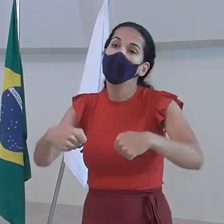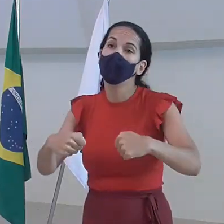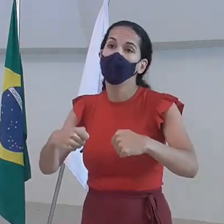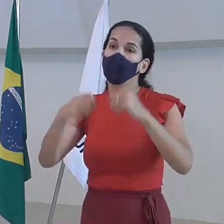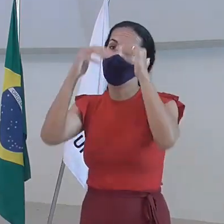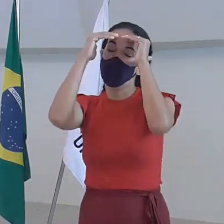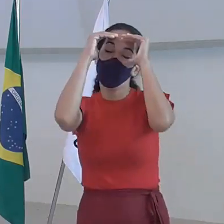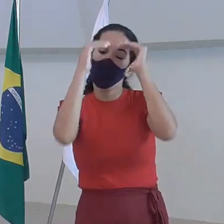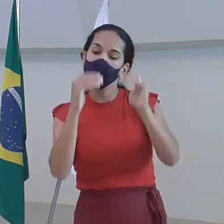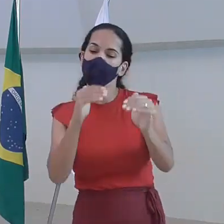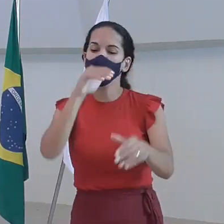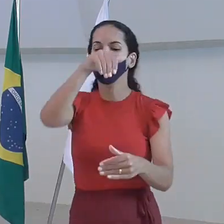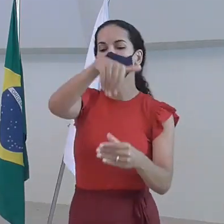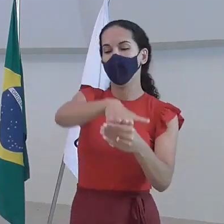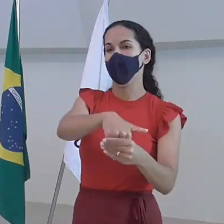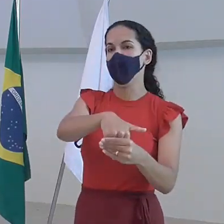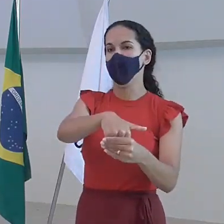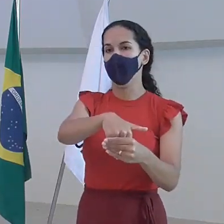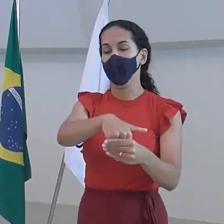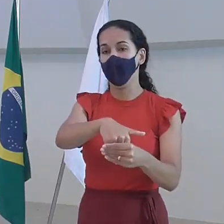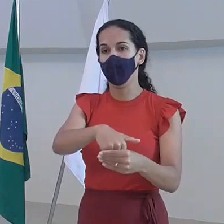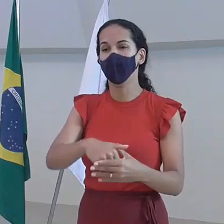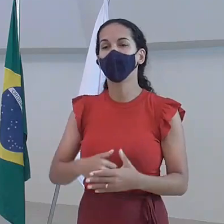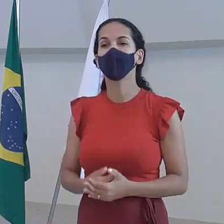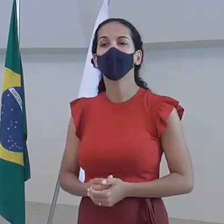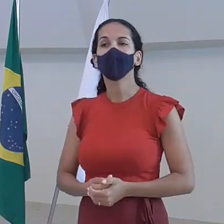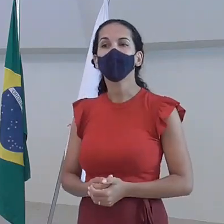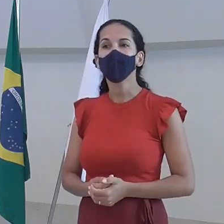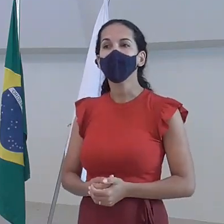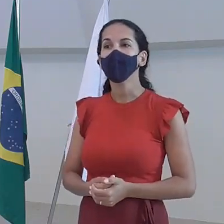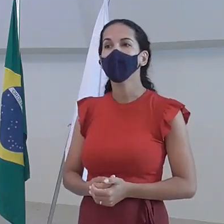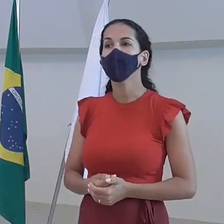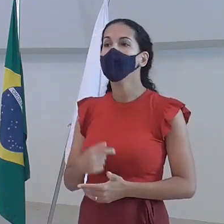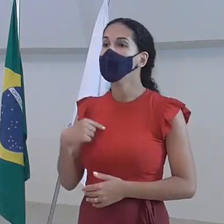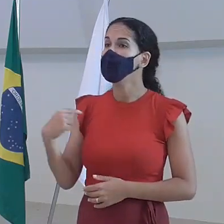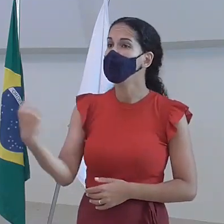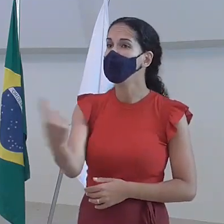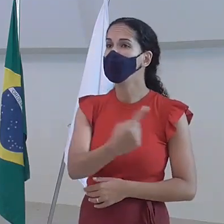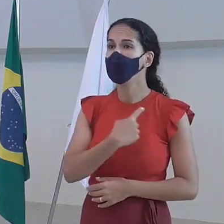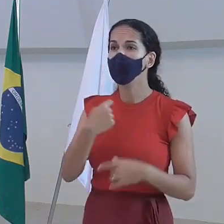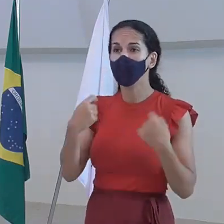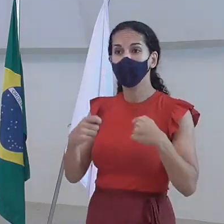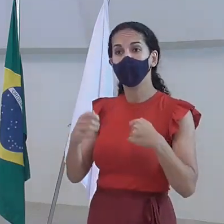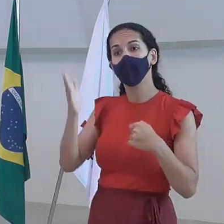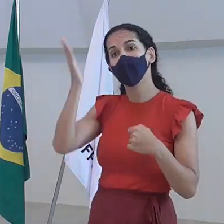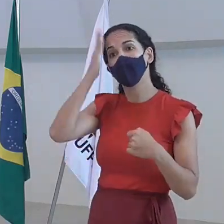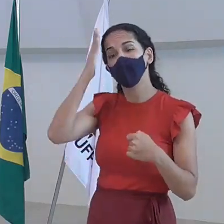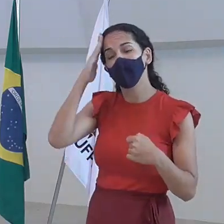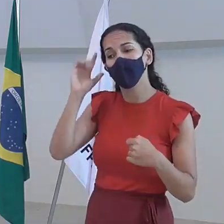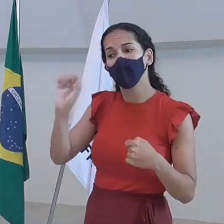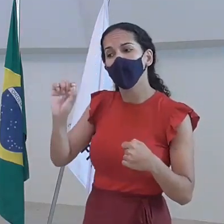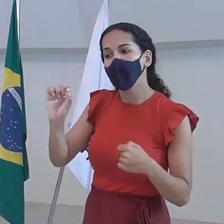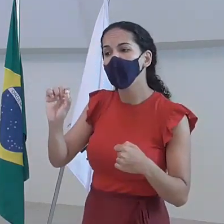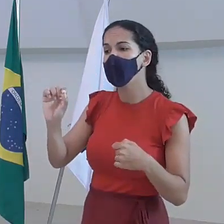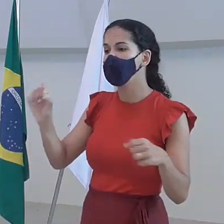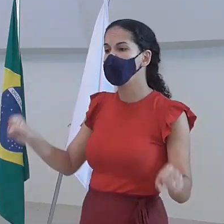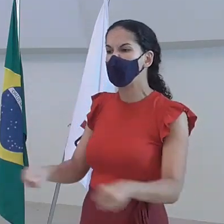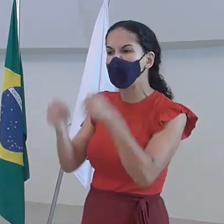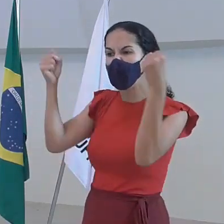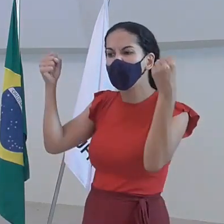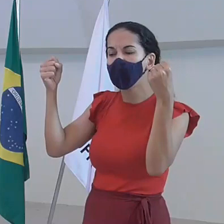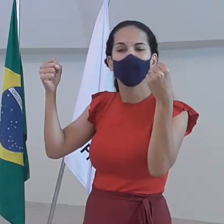ao resultado das eleições. Em vigília cívica, contra as tentativas de rupturas,